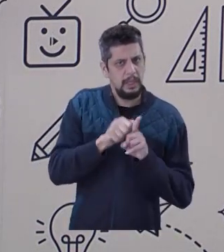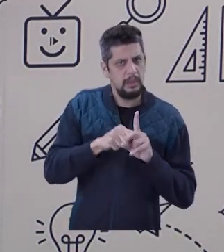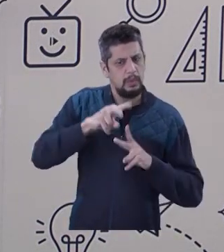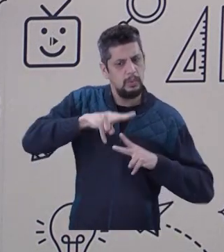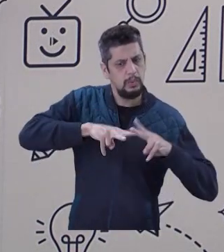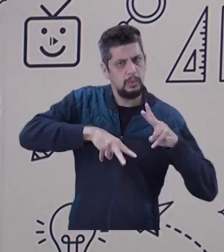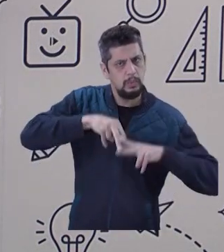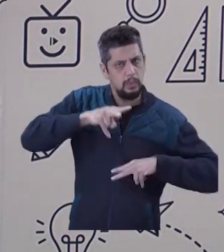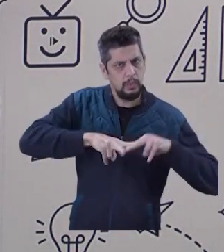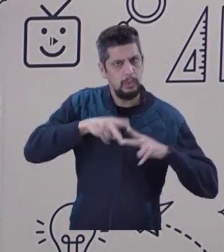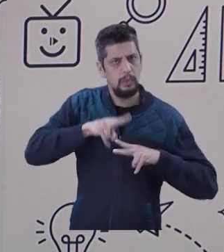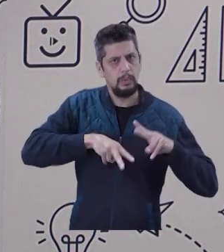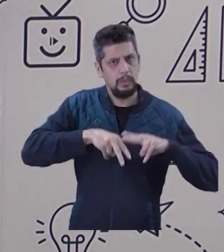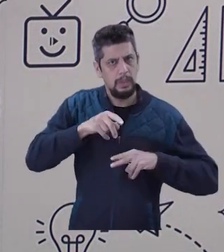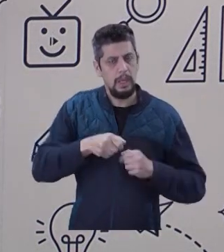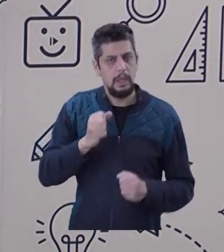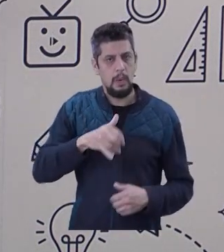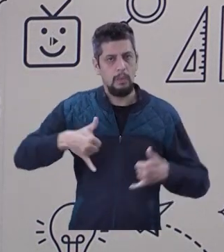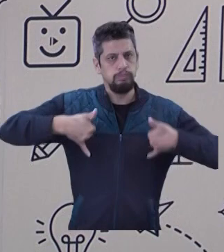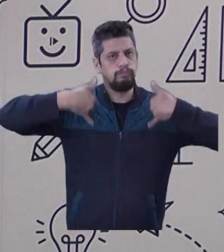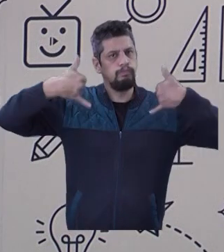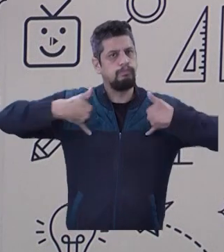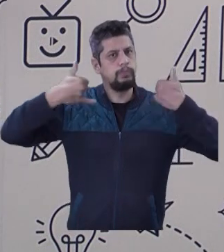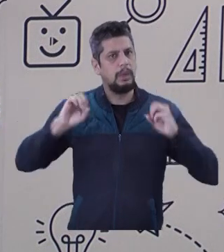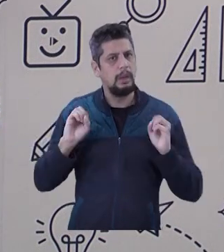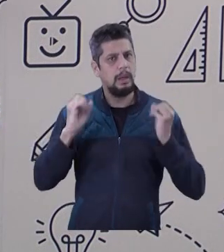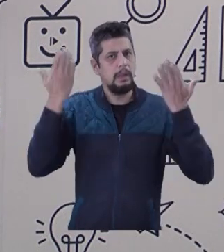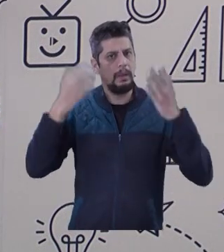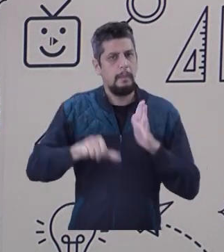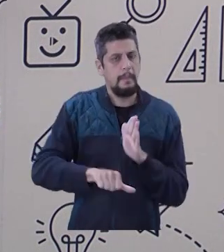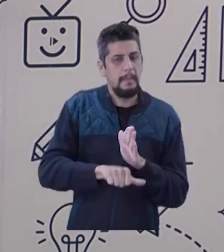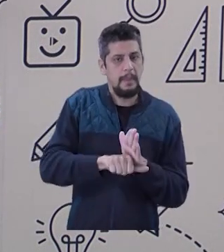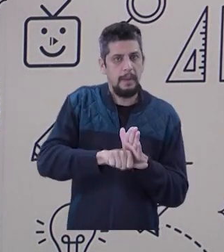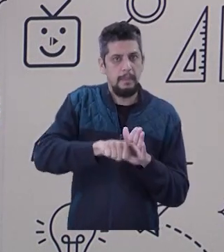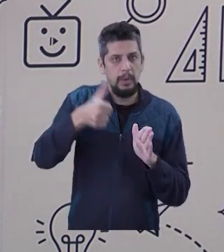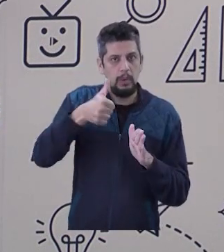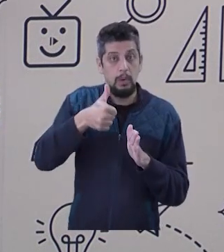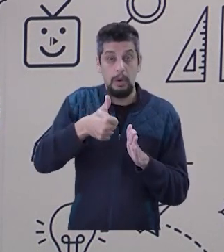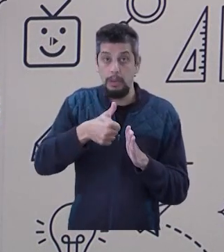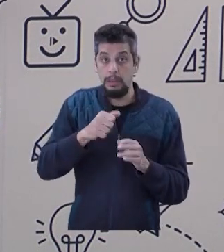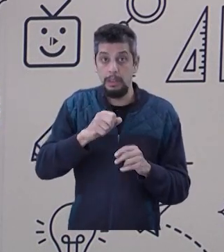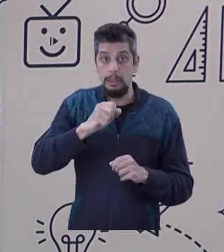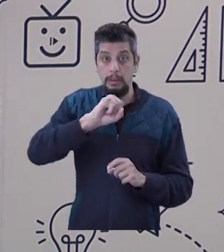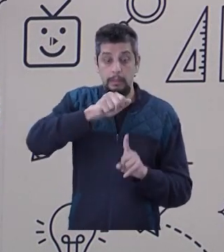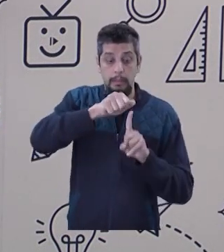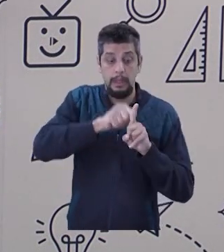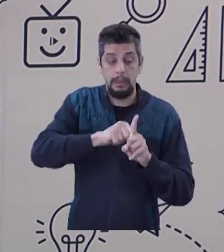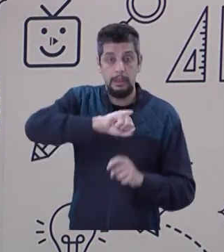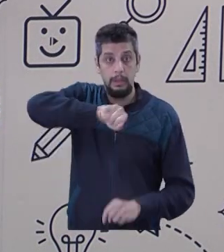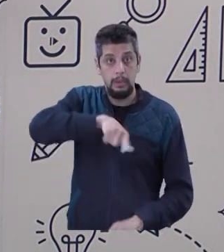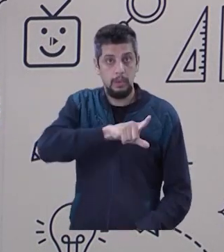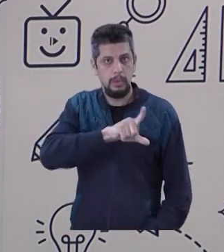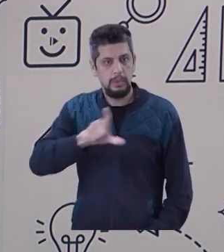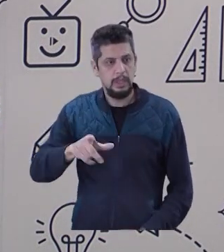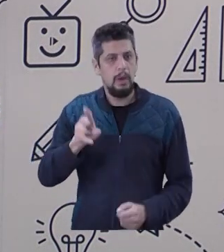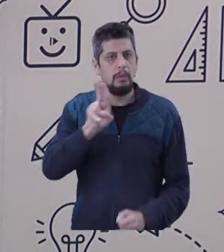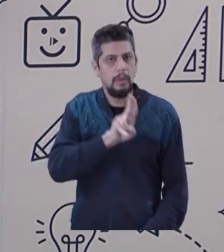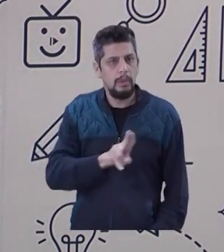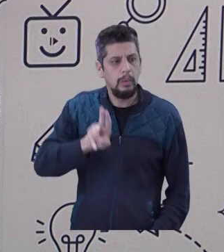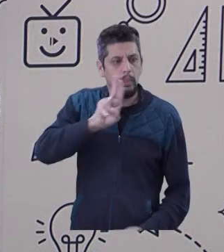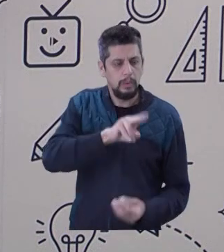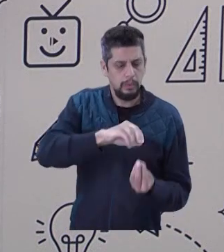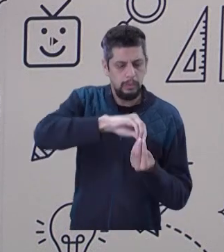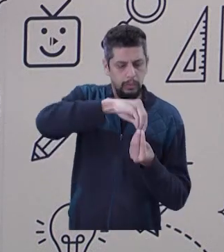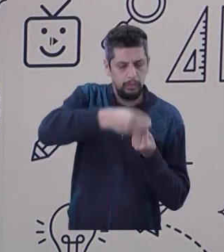certo. Olha lá na tela, né, professora? E o aniversário do Caio é dia 1º de julho. Então,